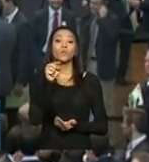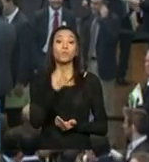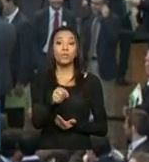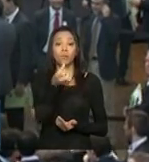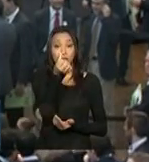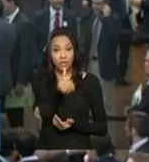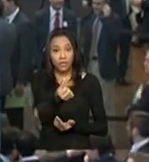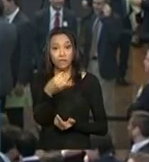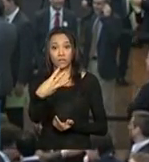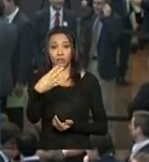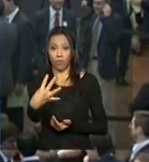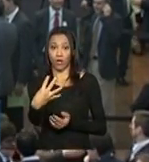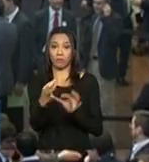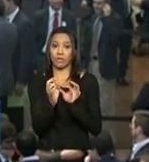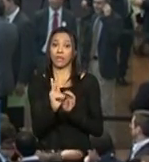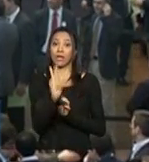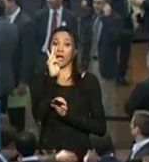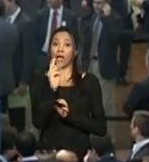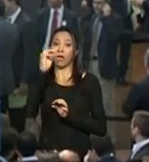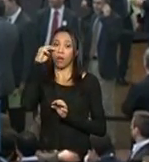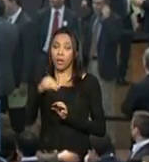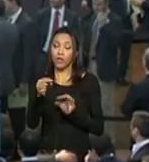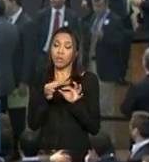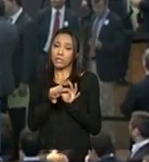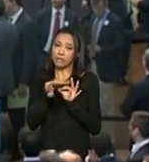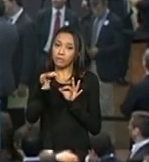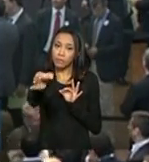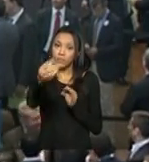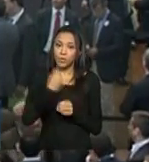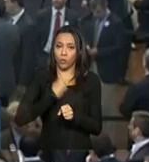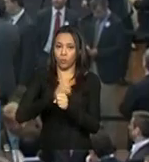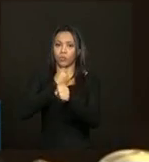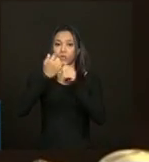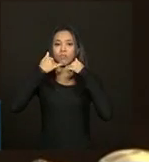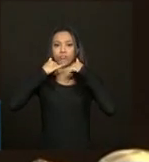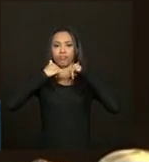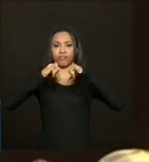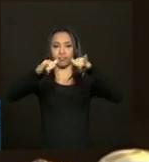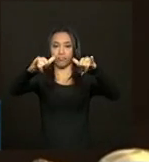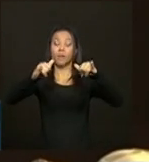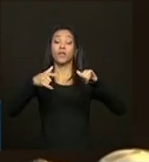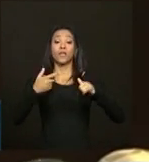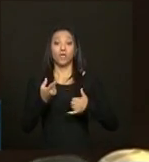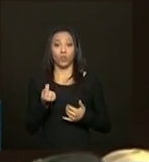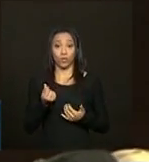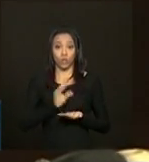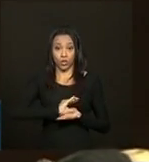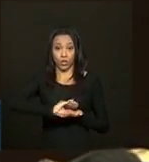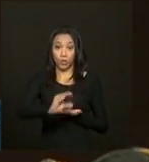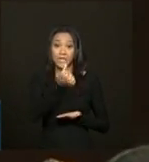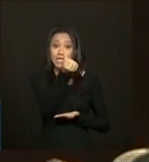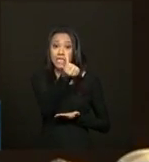4.634 quilômetros de extensão de linhas de transmissão. E os investimentos previstos são de